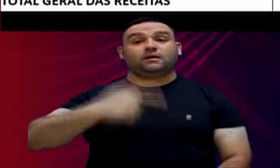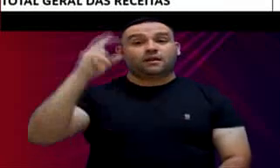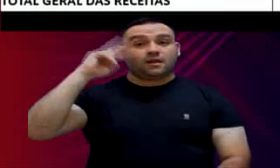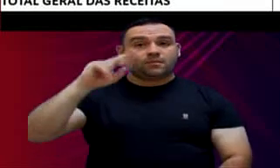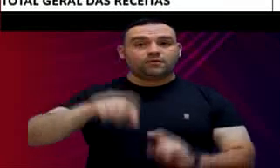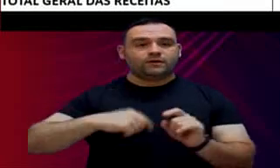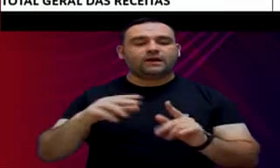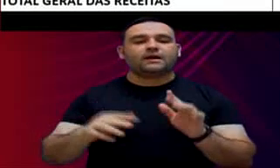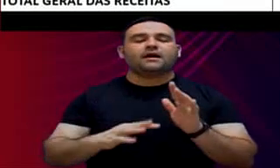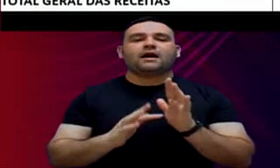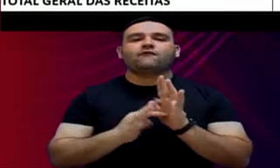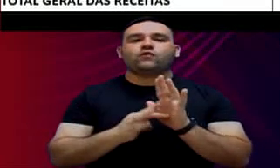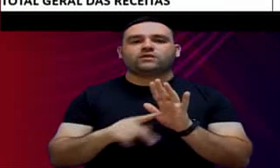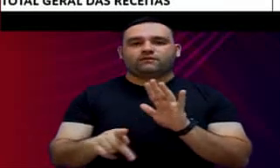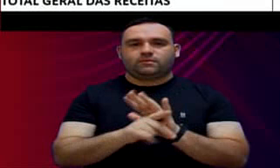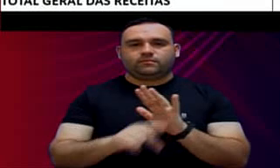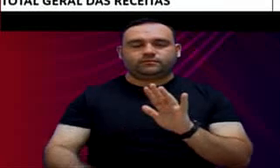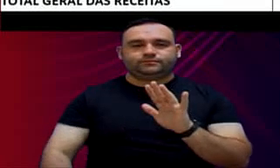arrecadações